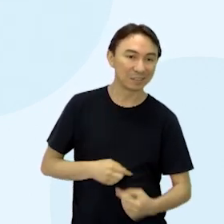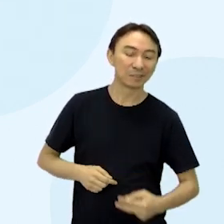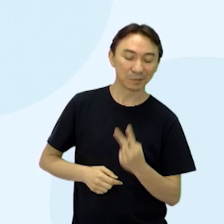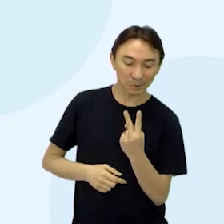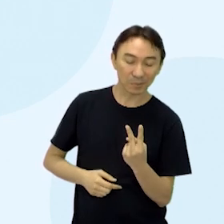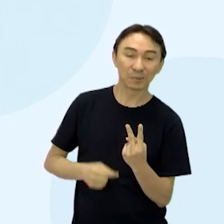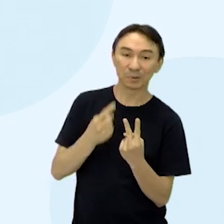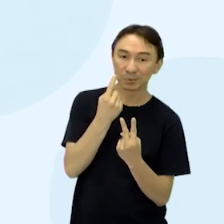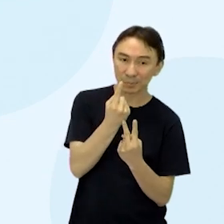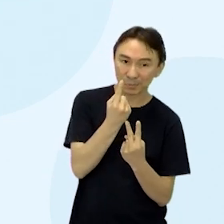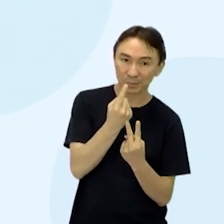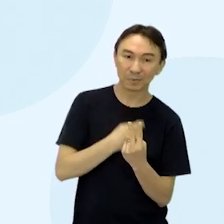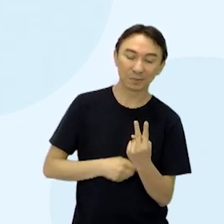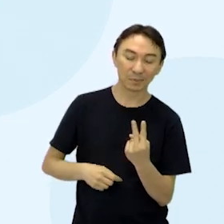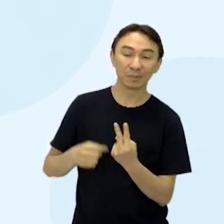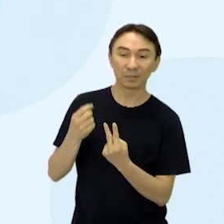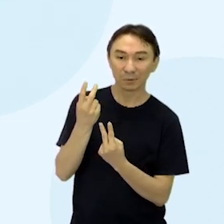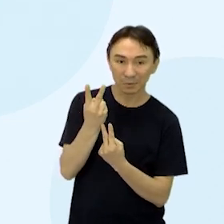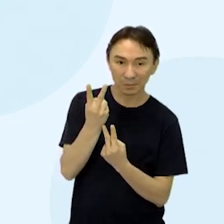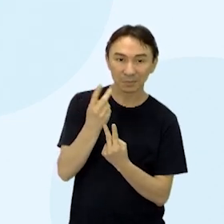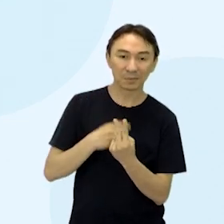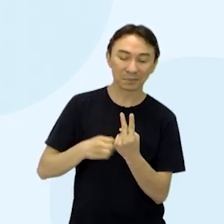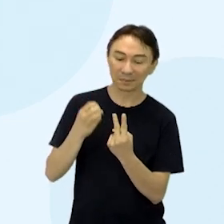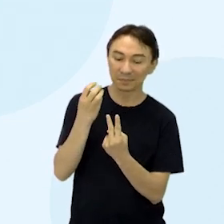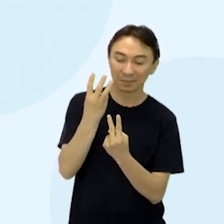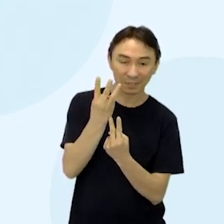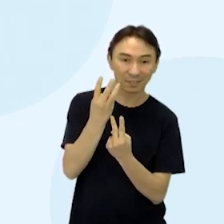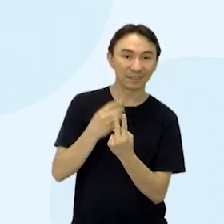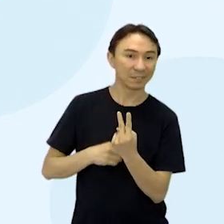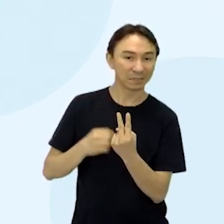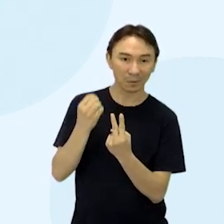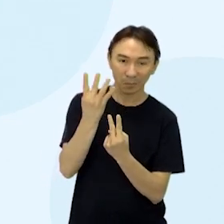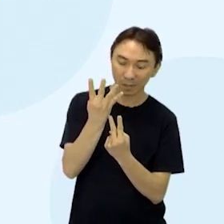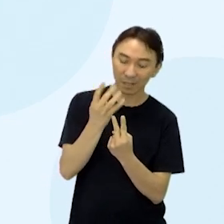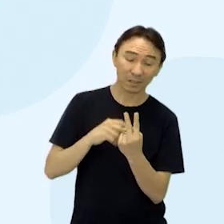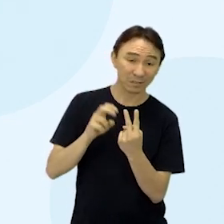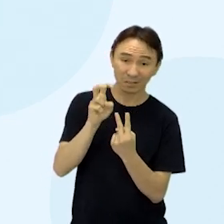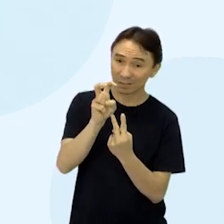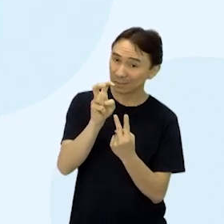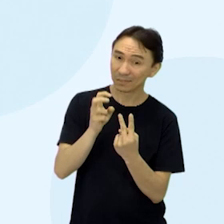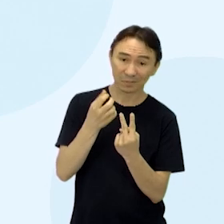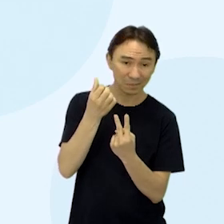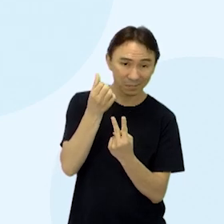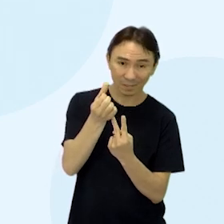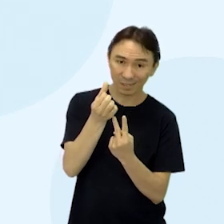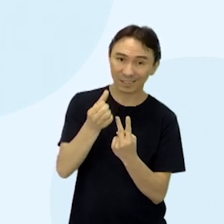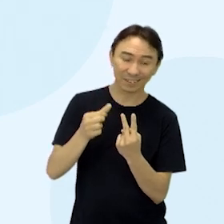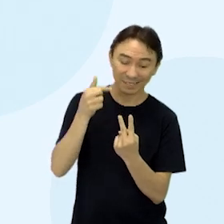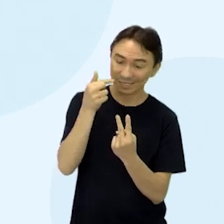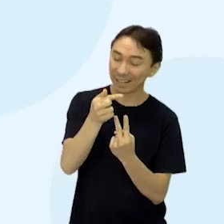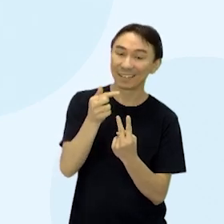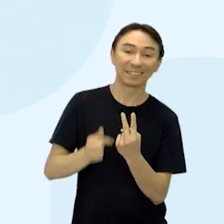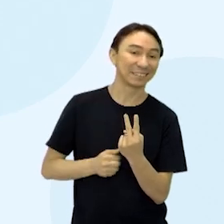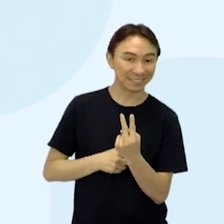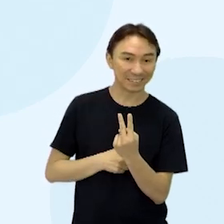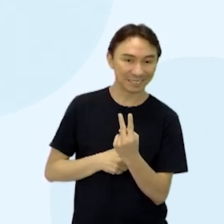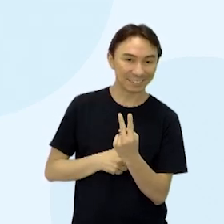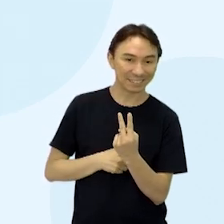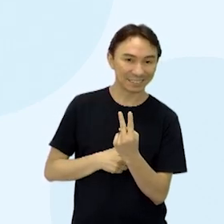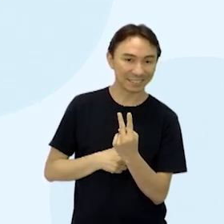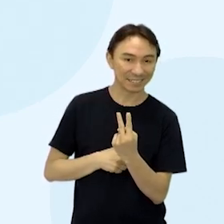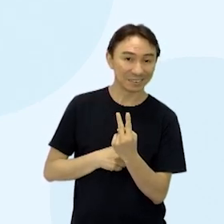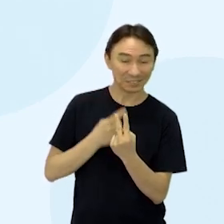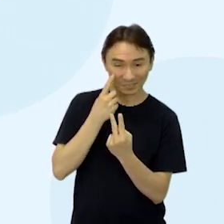de 2 elevado a 0. Qualquer número ali, né? Desde que a base seja 2 e foi mudando o expoente, olha lá. Sim. A posição é o próprio